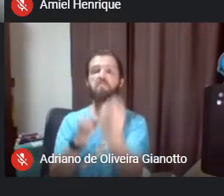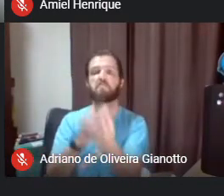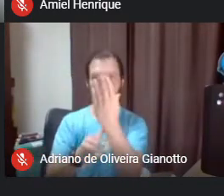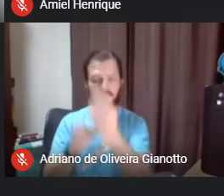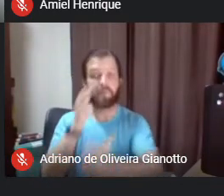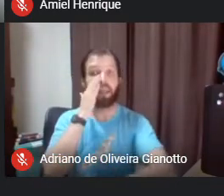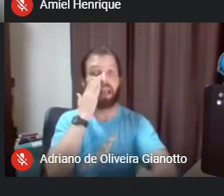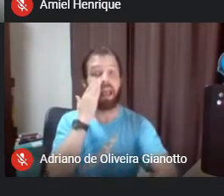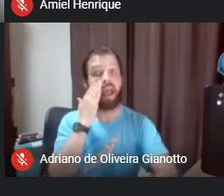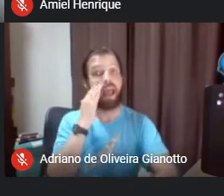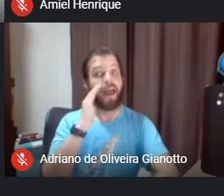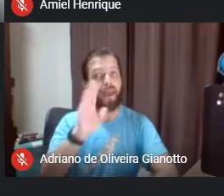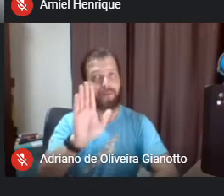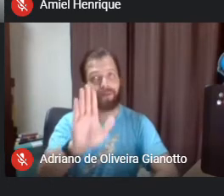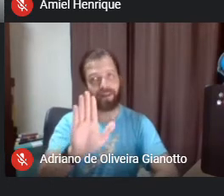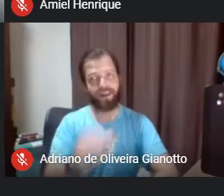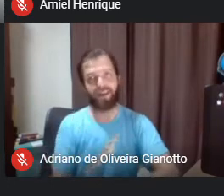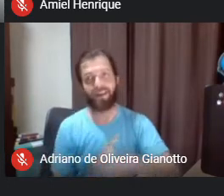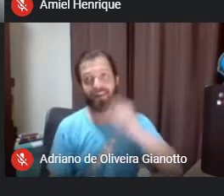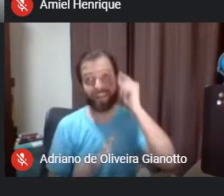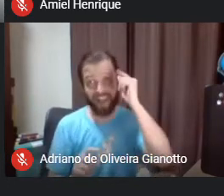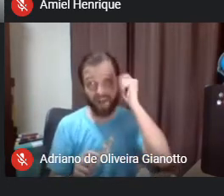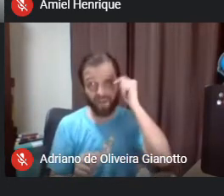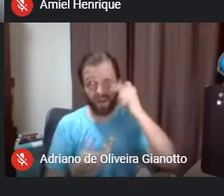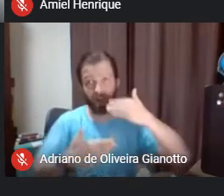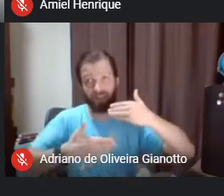foi disseminando.